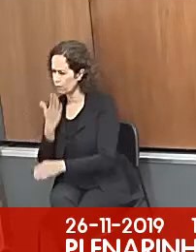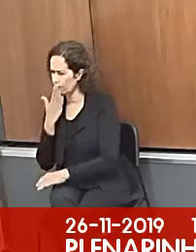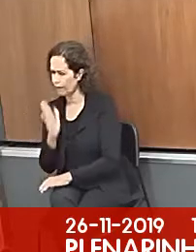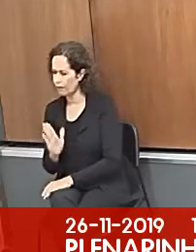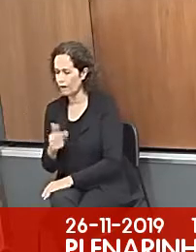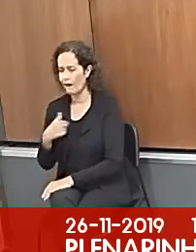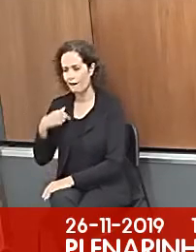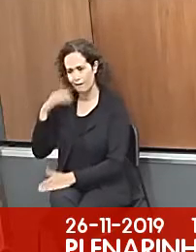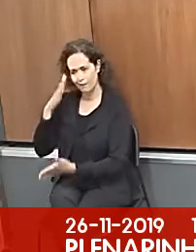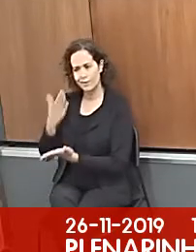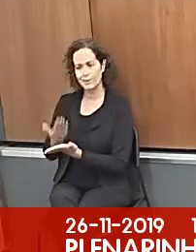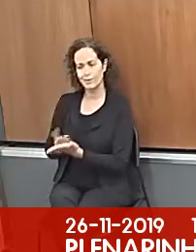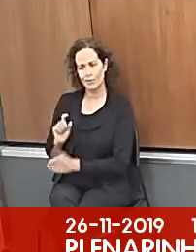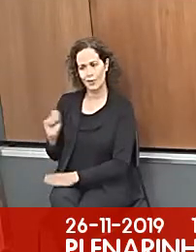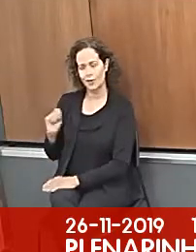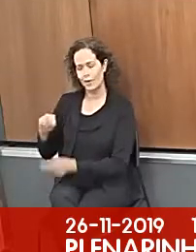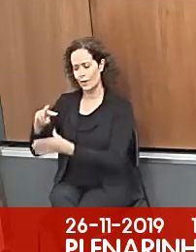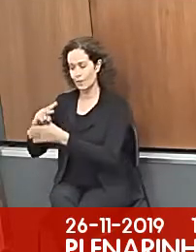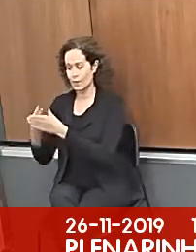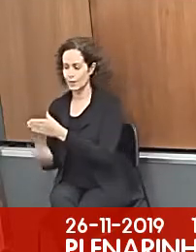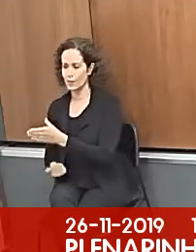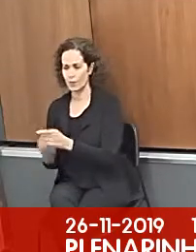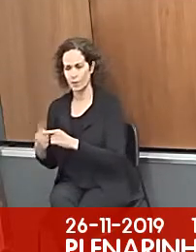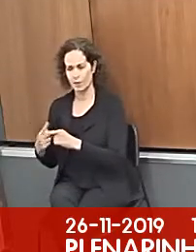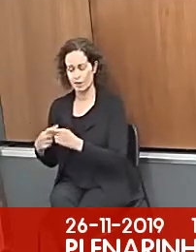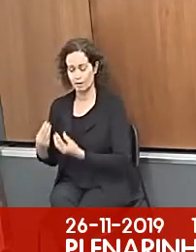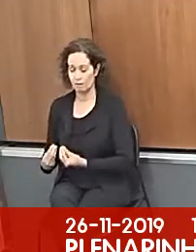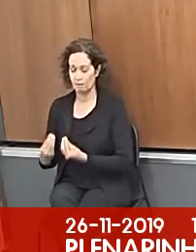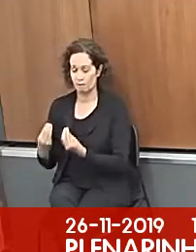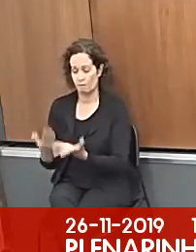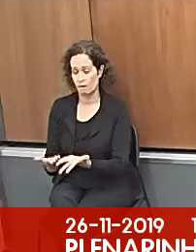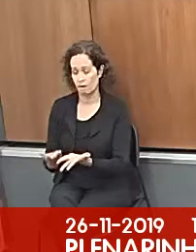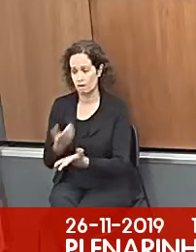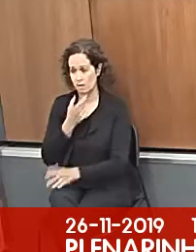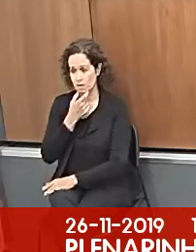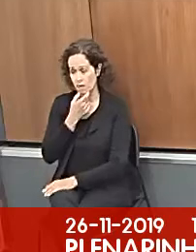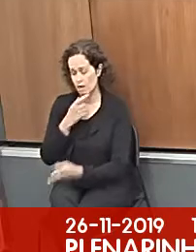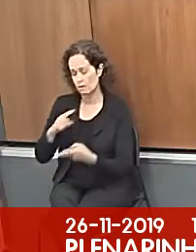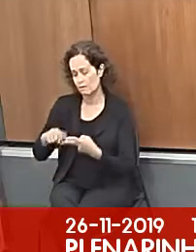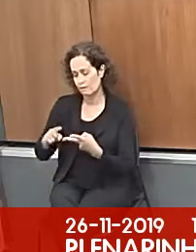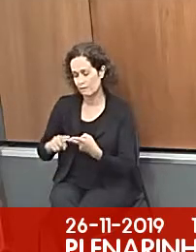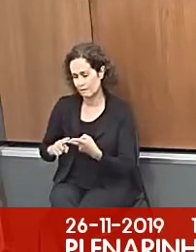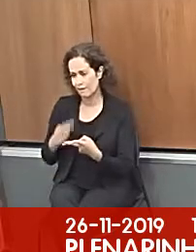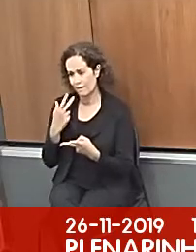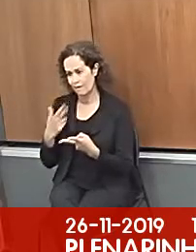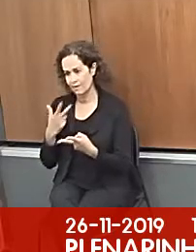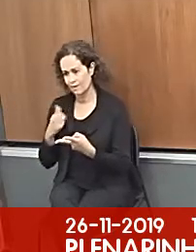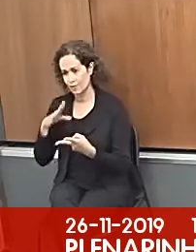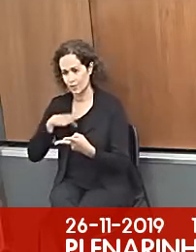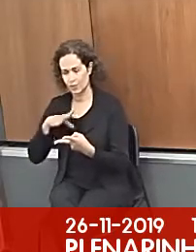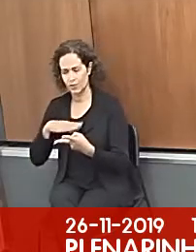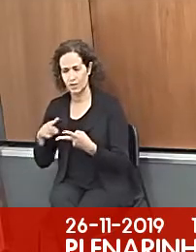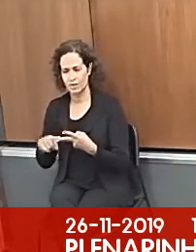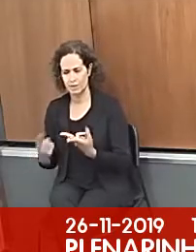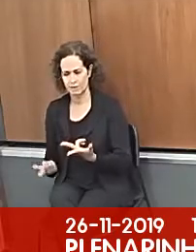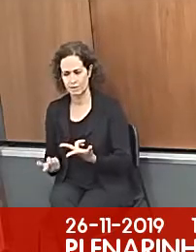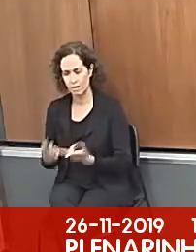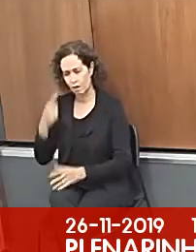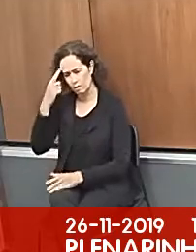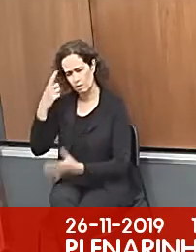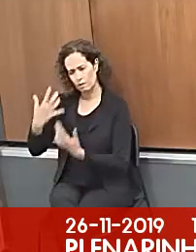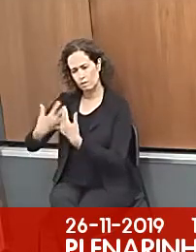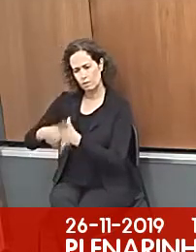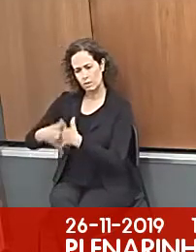que é uma escola bilíngue, porque vai oferecer a língua inglesa e a língua portuguesa. A minha reflexão que eu gostaria